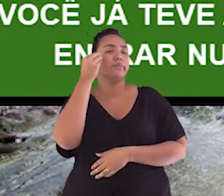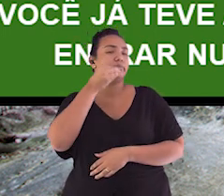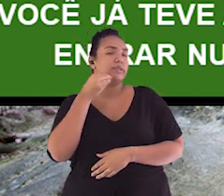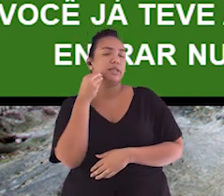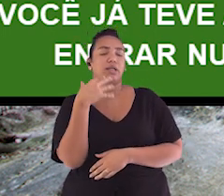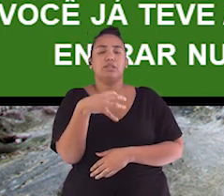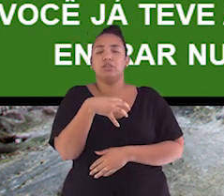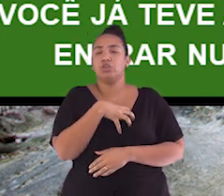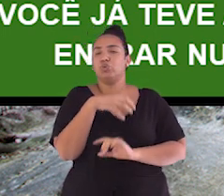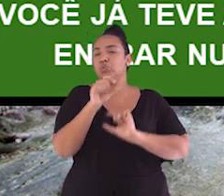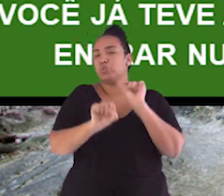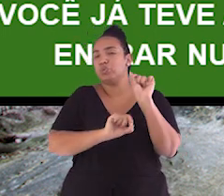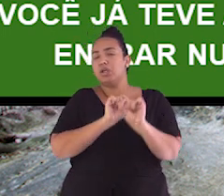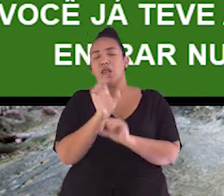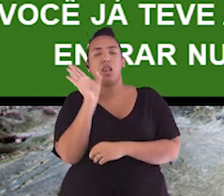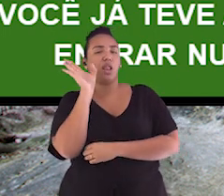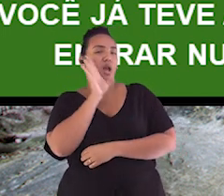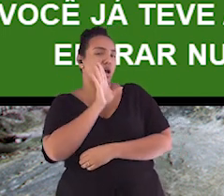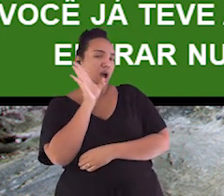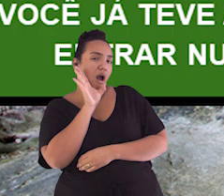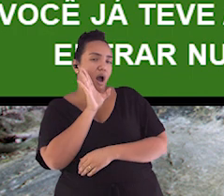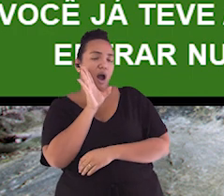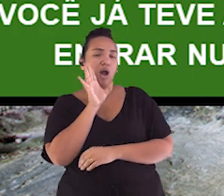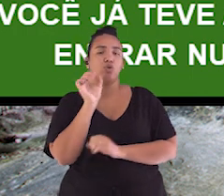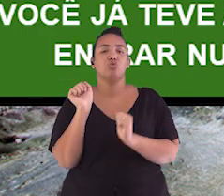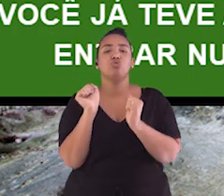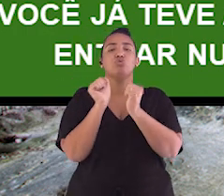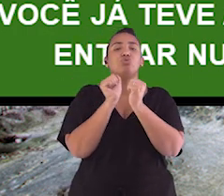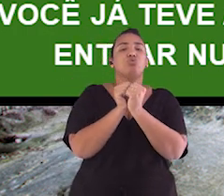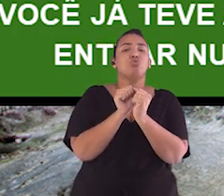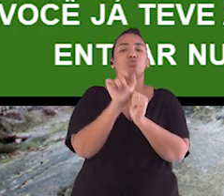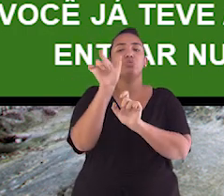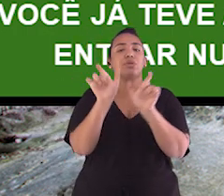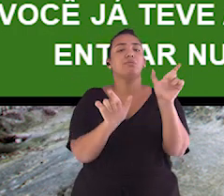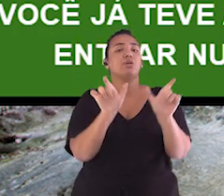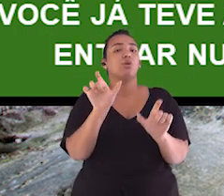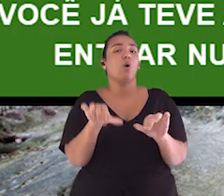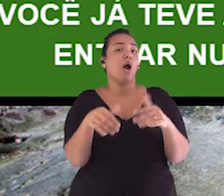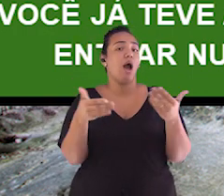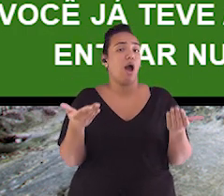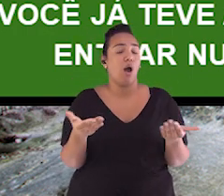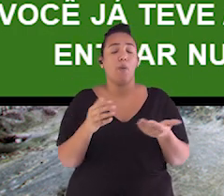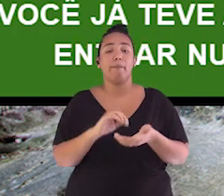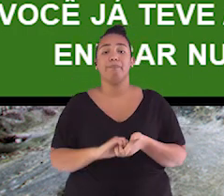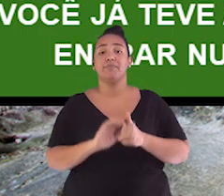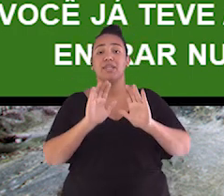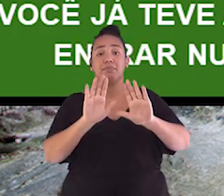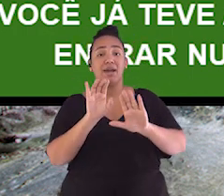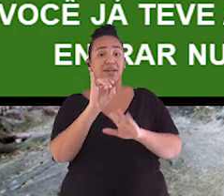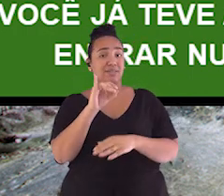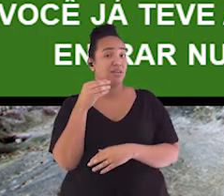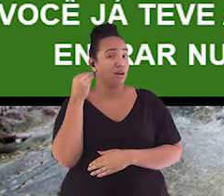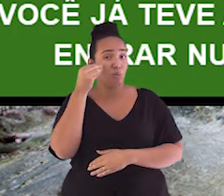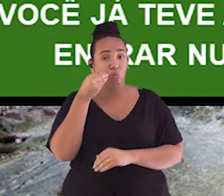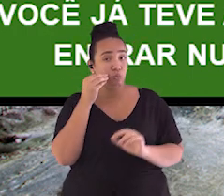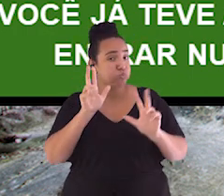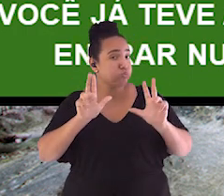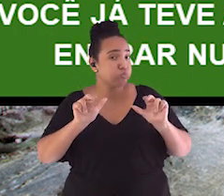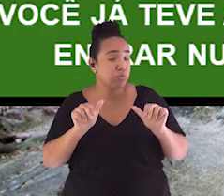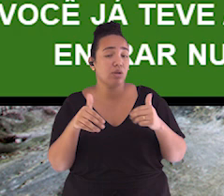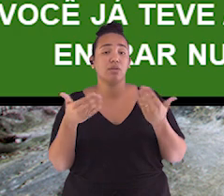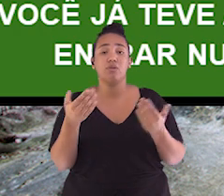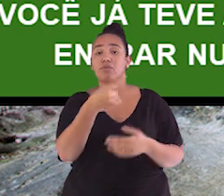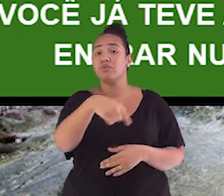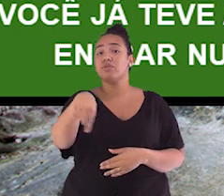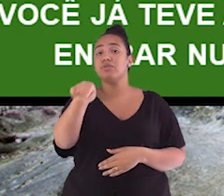naquele momento, se foi divertido ou não e com quem você foi. Caso não tenha tido essa experiência, conte o motivo que